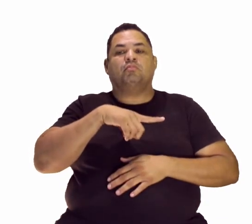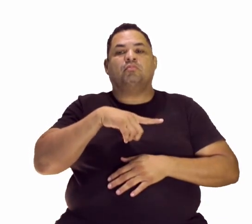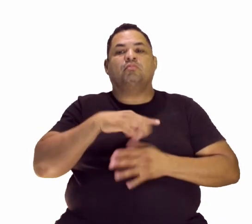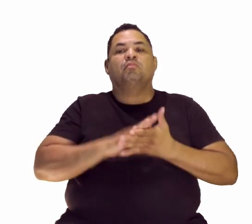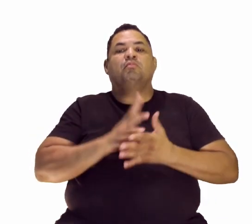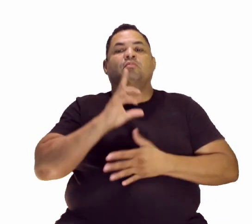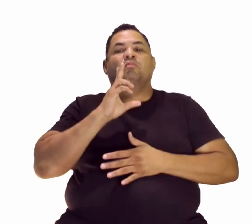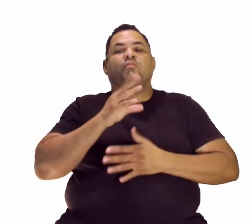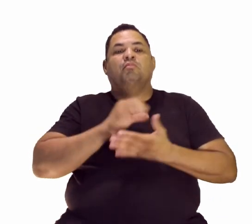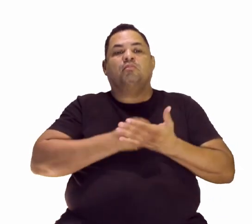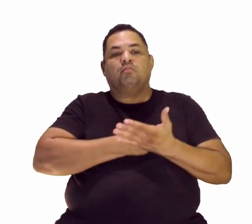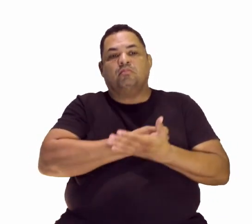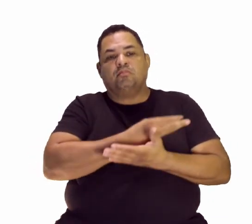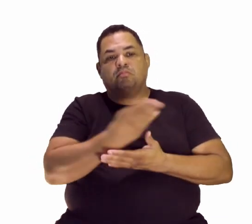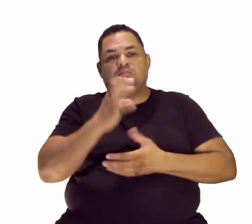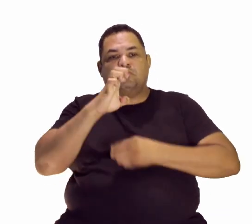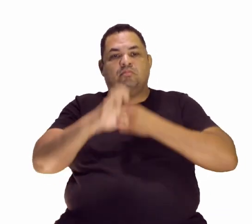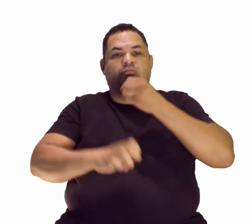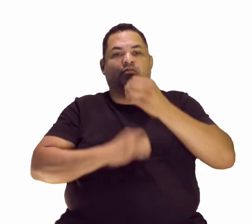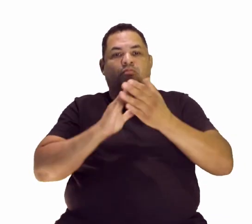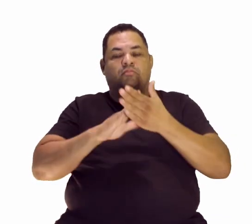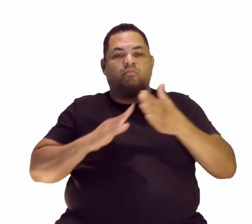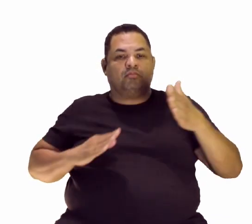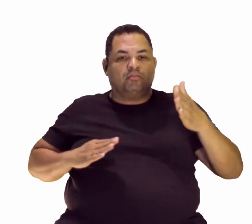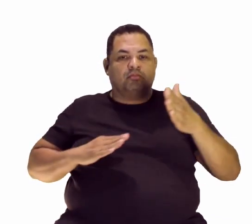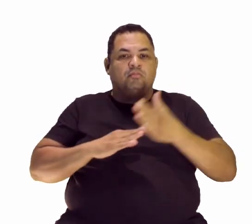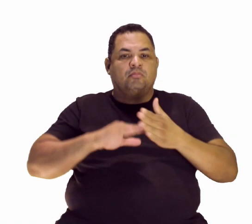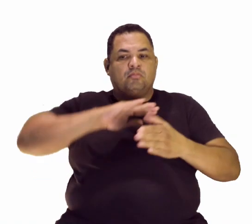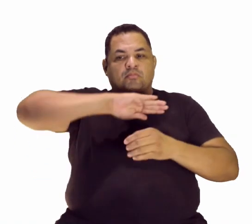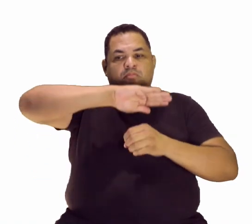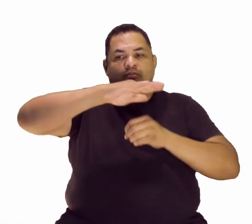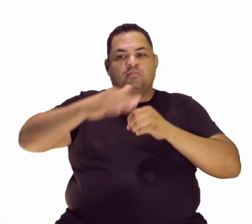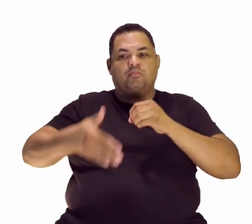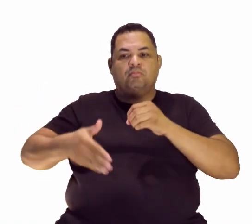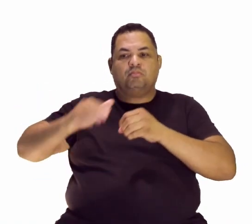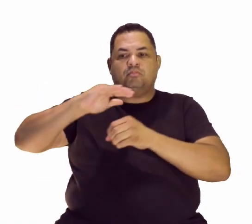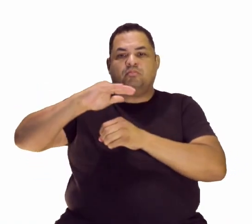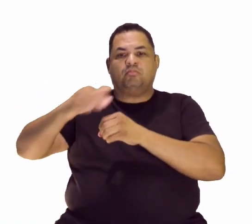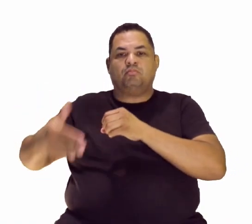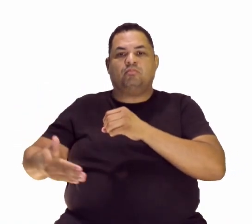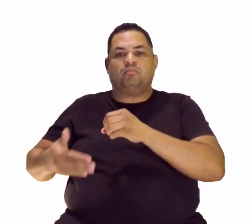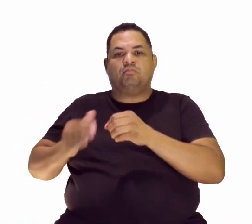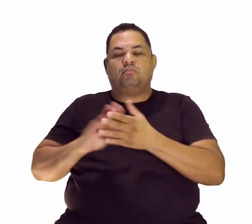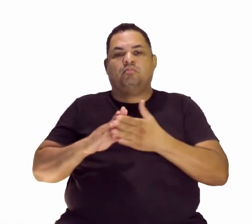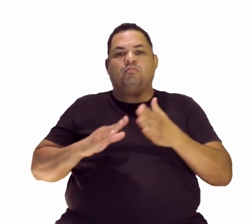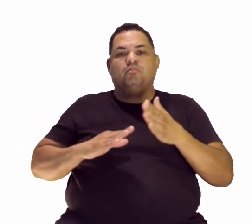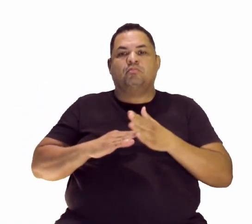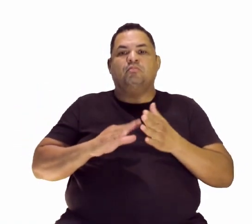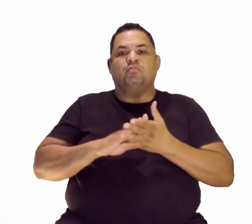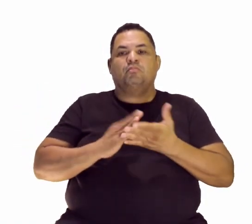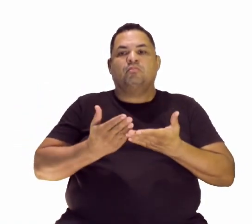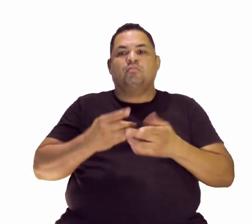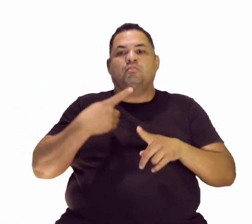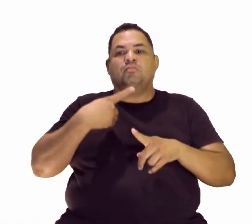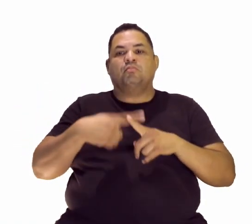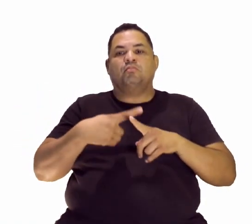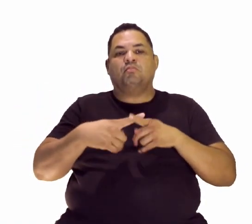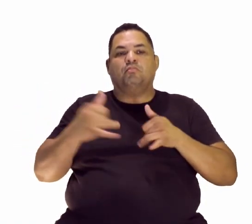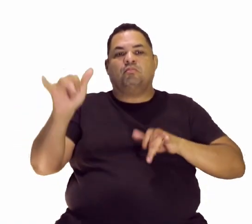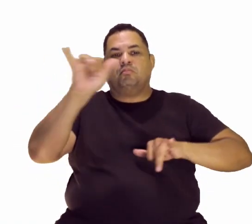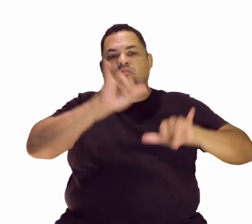possuem a mesma quantidade de elétrons no último orbital. Em razão disso,